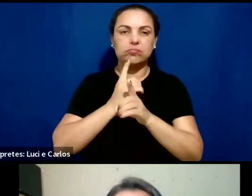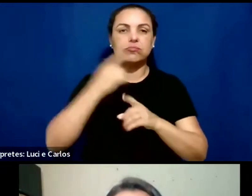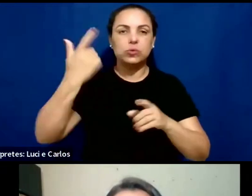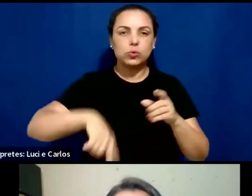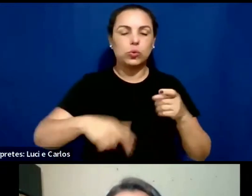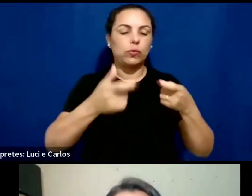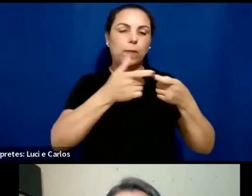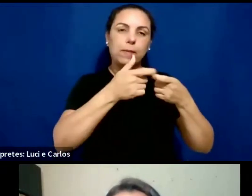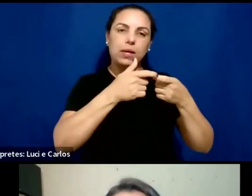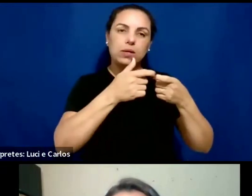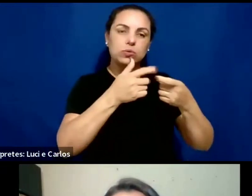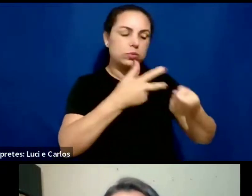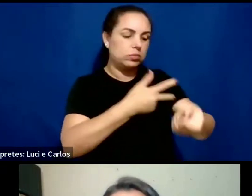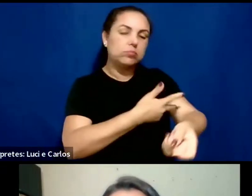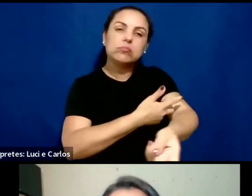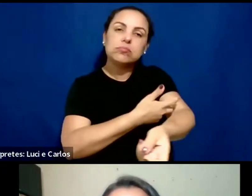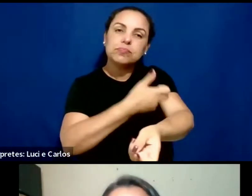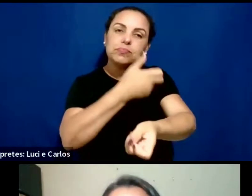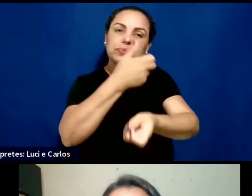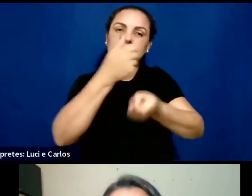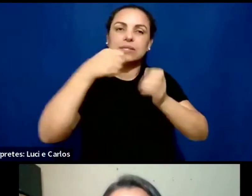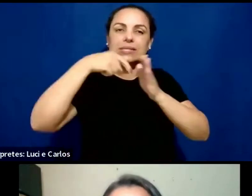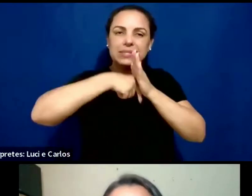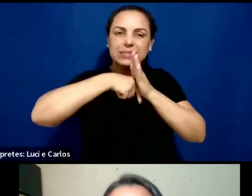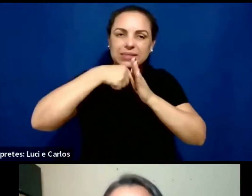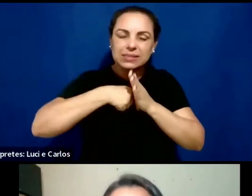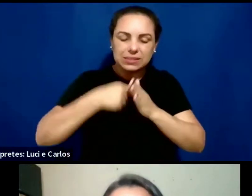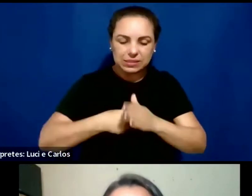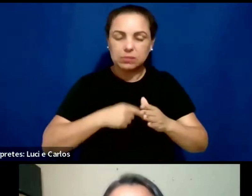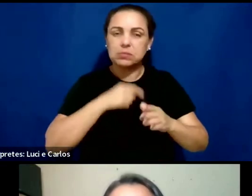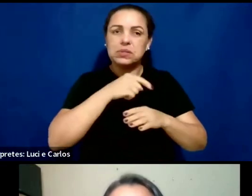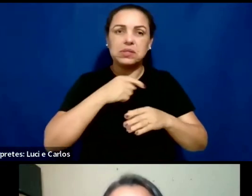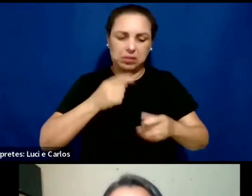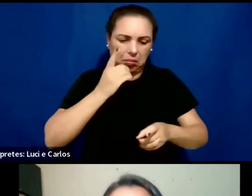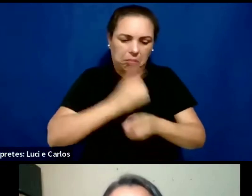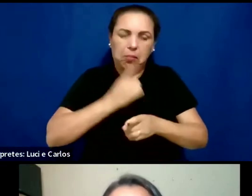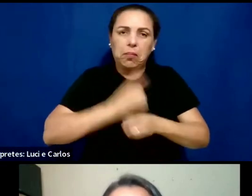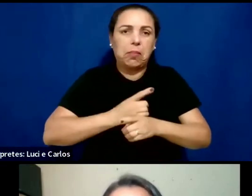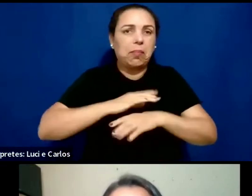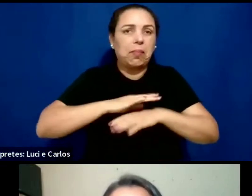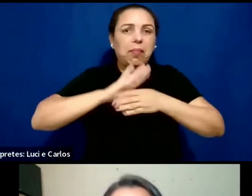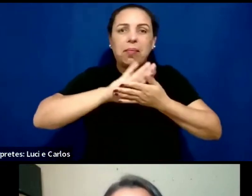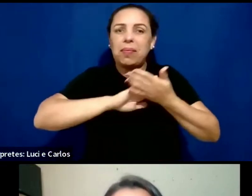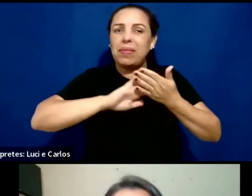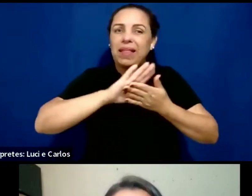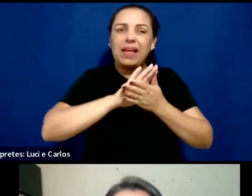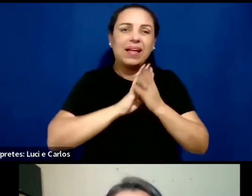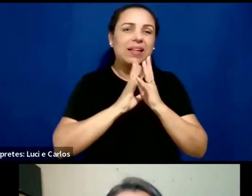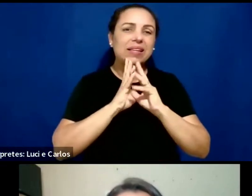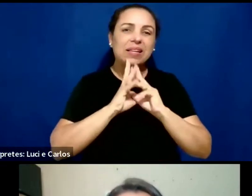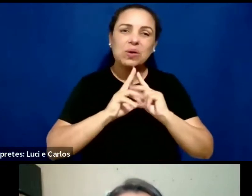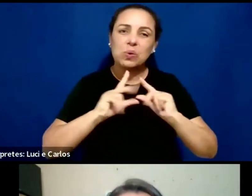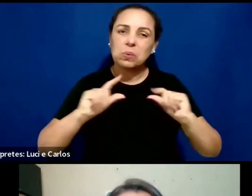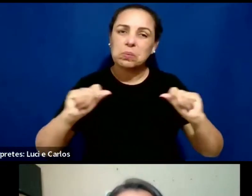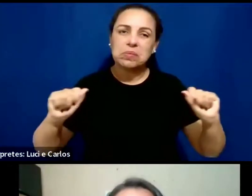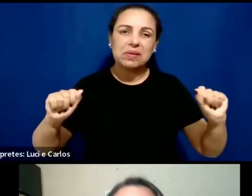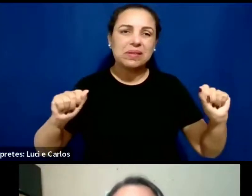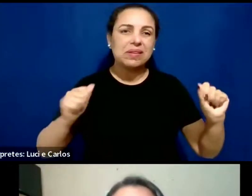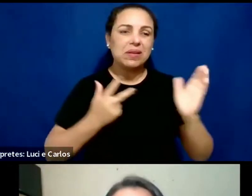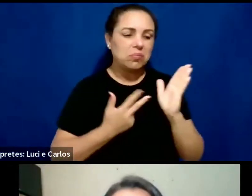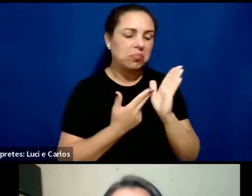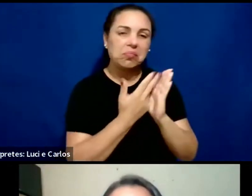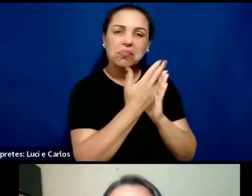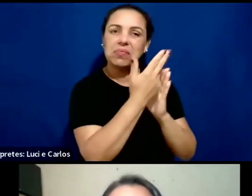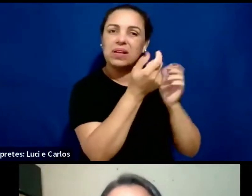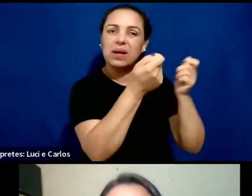os exames e os pólipos simplesmente sumiram. Eu não precisei, me livrei de uma cirurgia